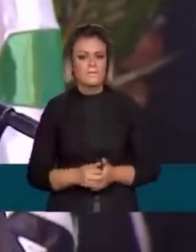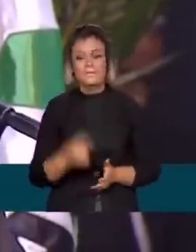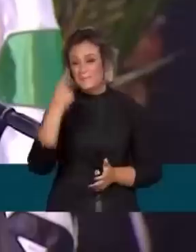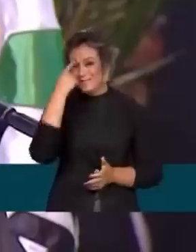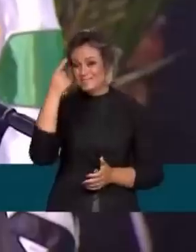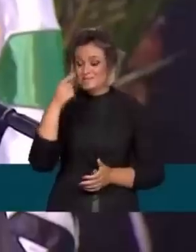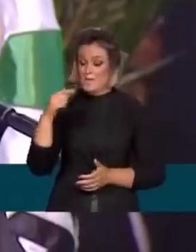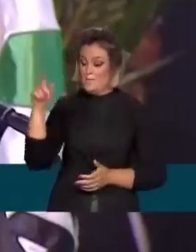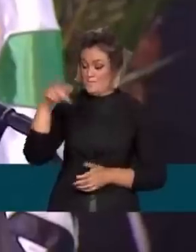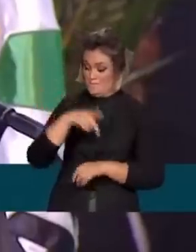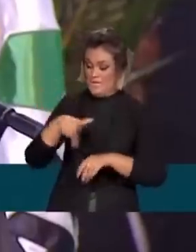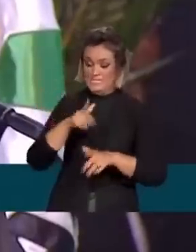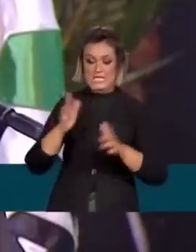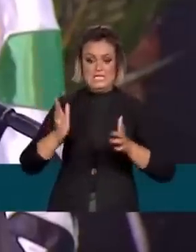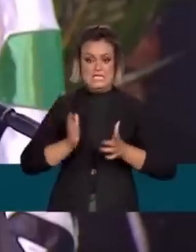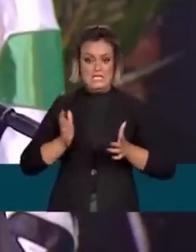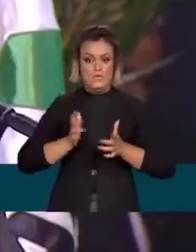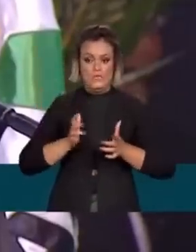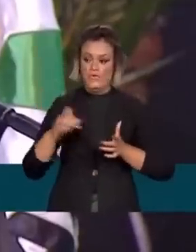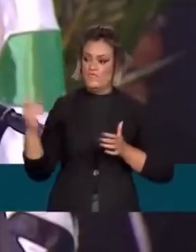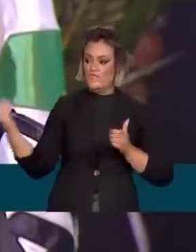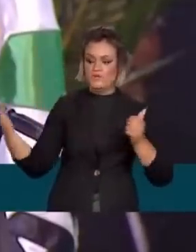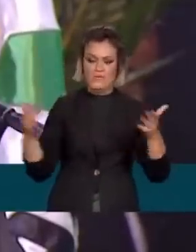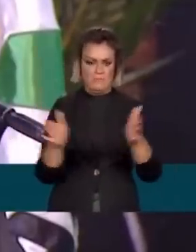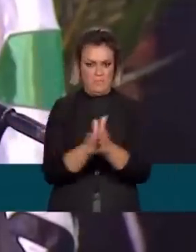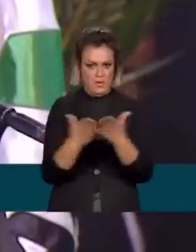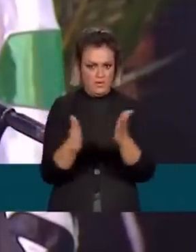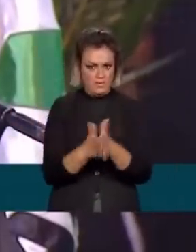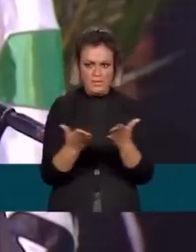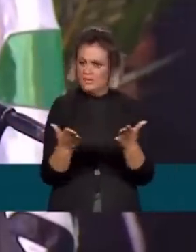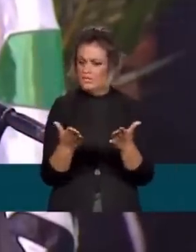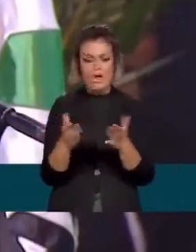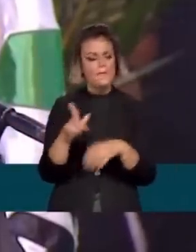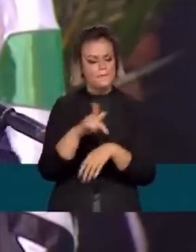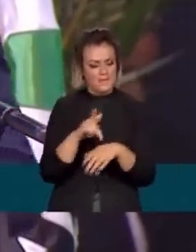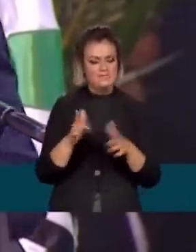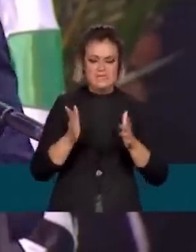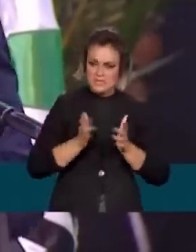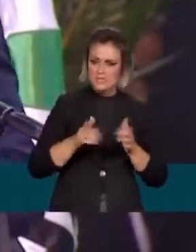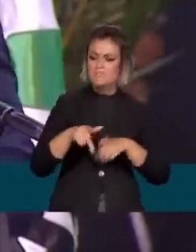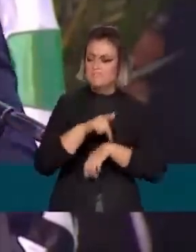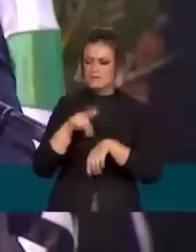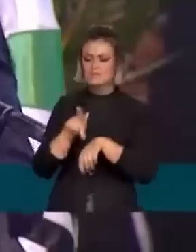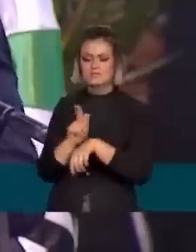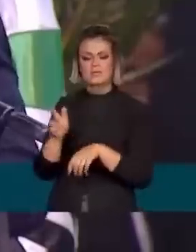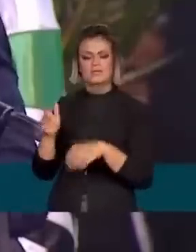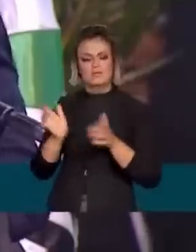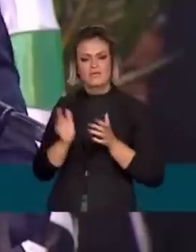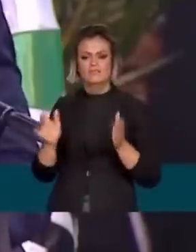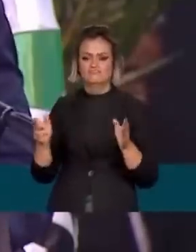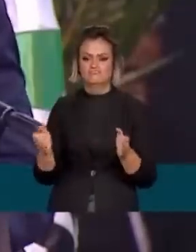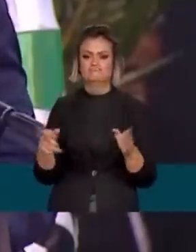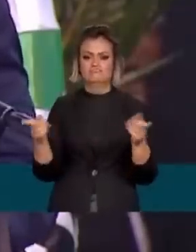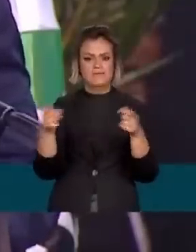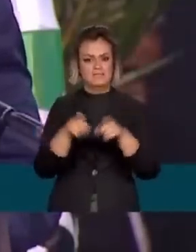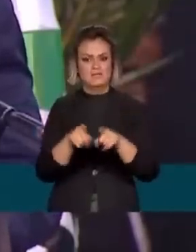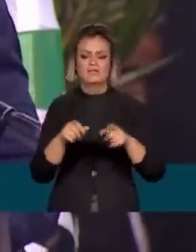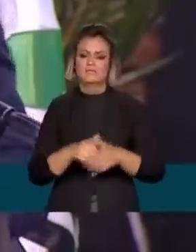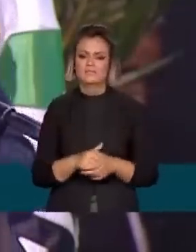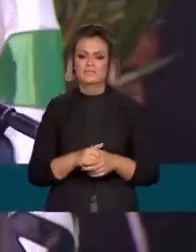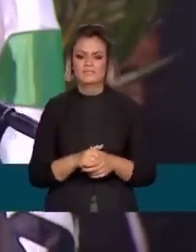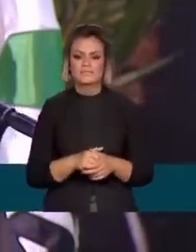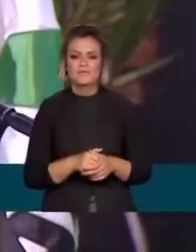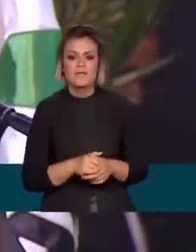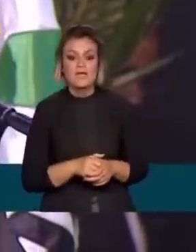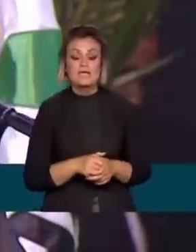imaginar o país rico cercado de países pobres por todos os lados. O Brasil, como irmão maior dos países da América do